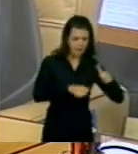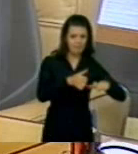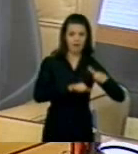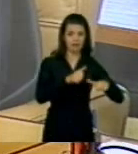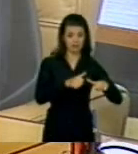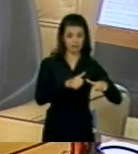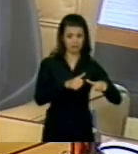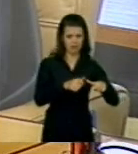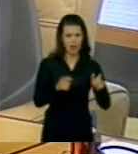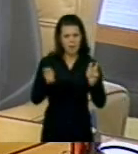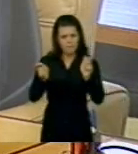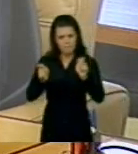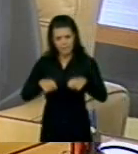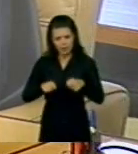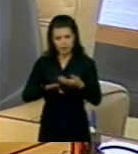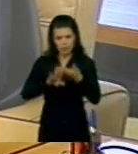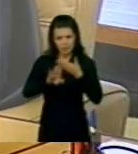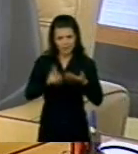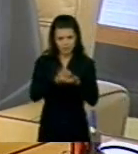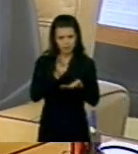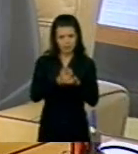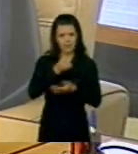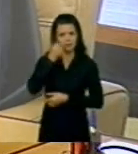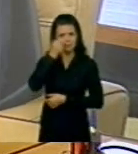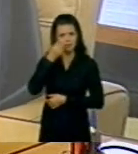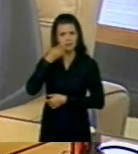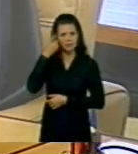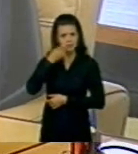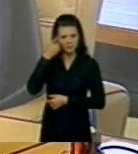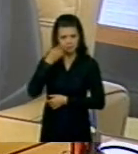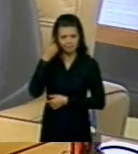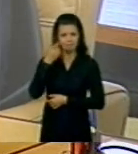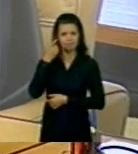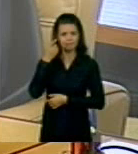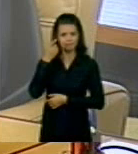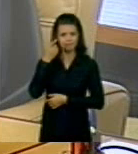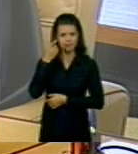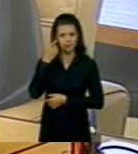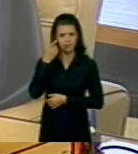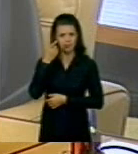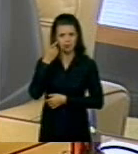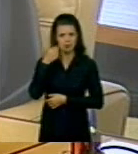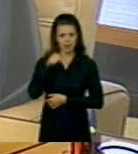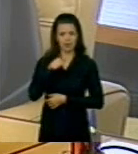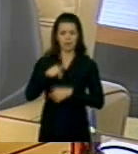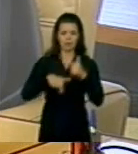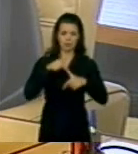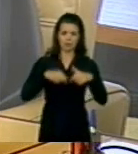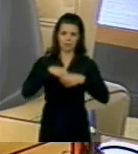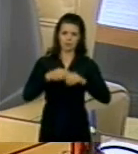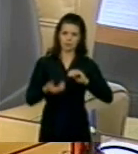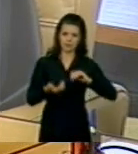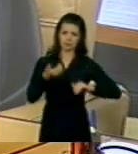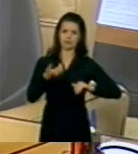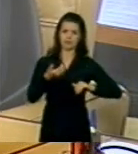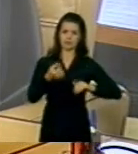regular o afastamento desse mesmo parlamentar com iguais repercussões para o funcionamento do Parlamento, com base